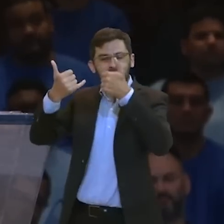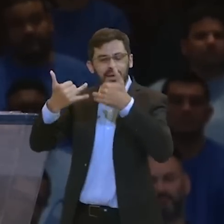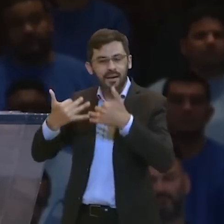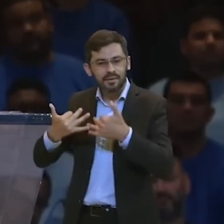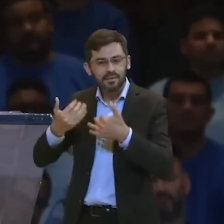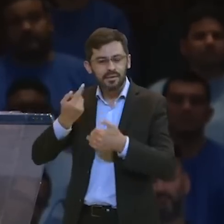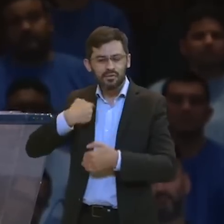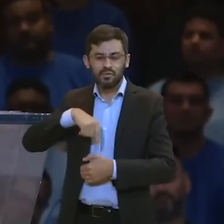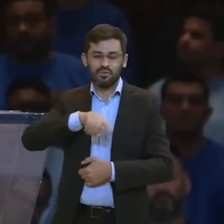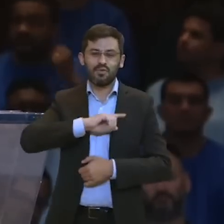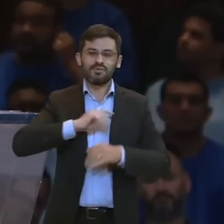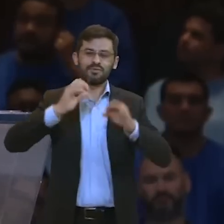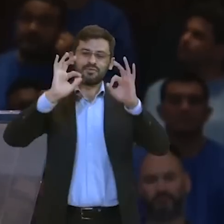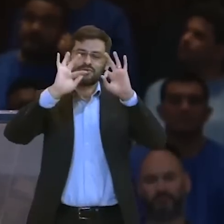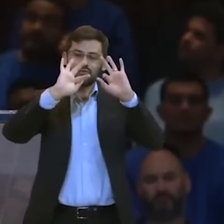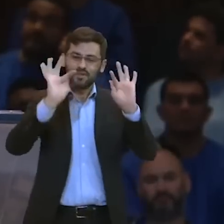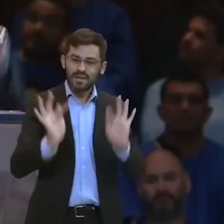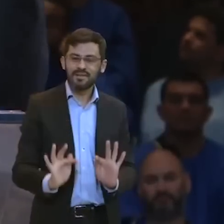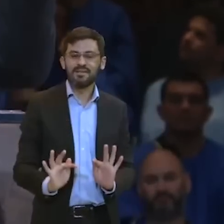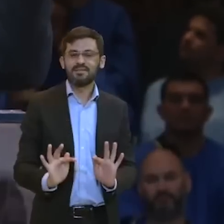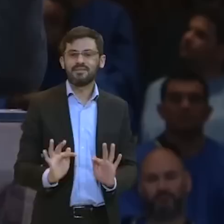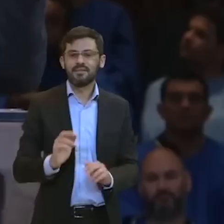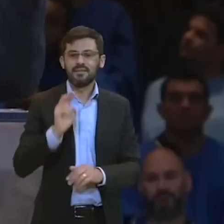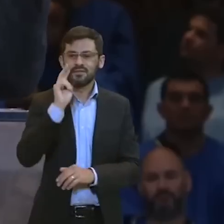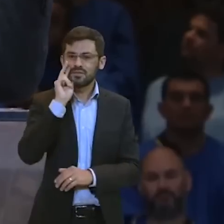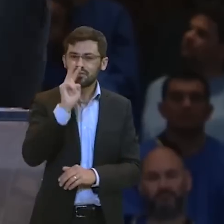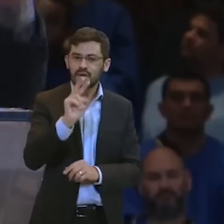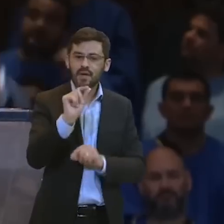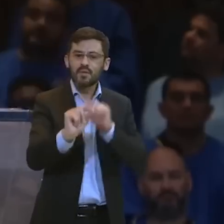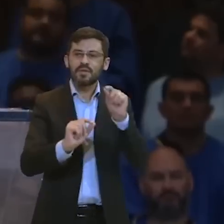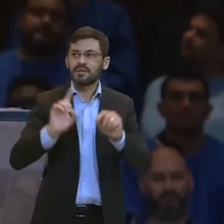nós estamos tão felizes de ver o que